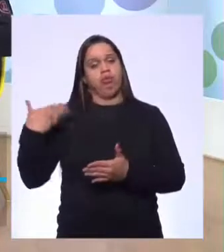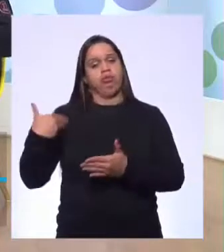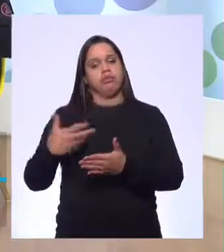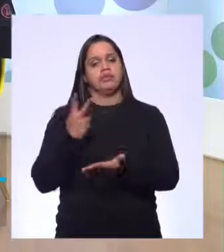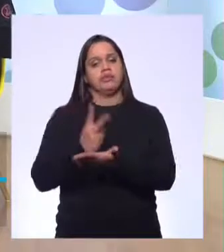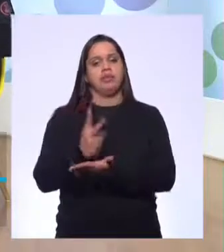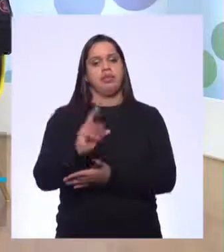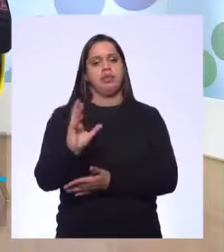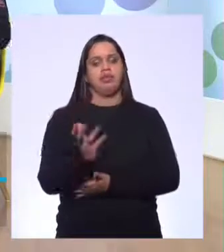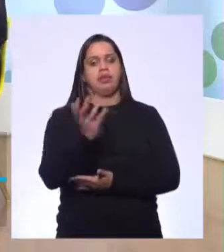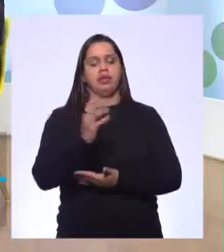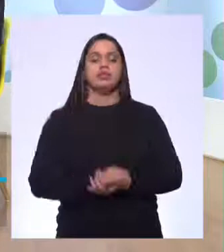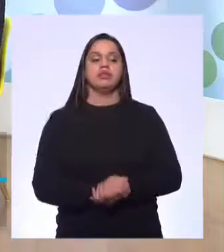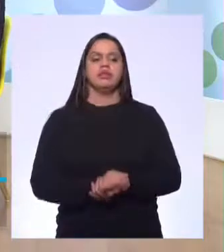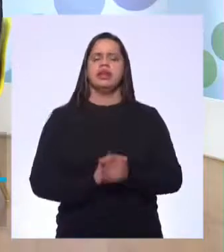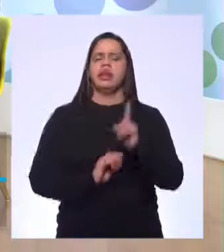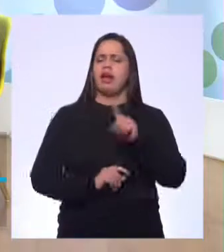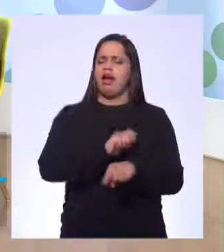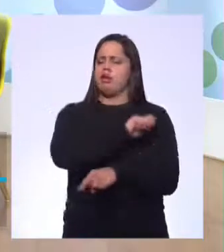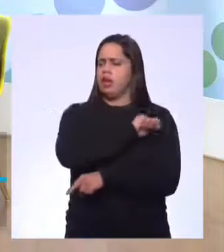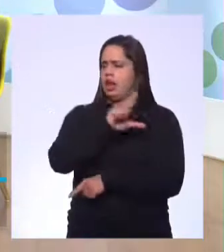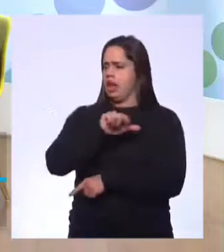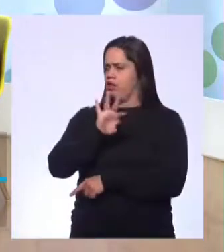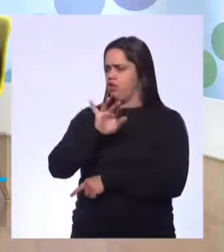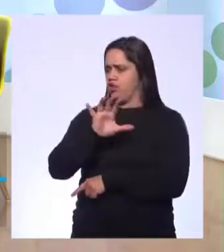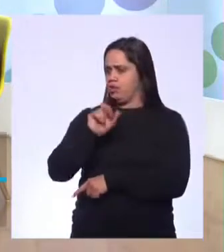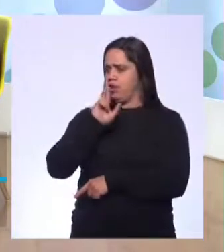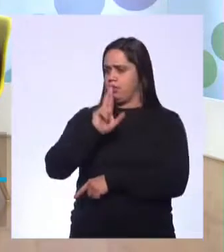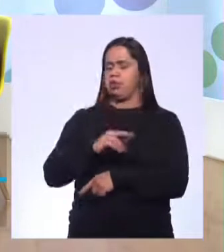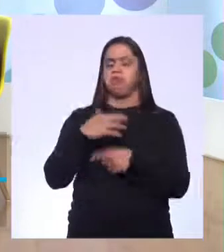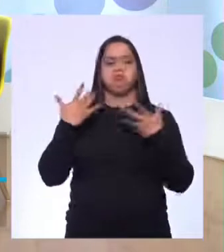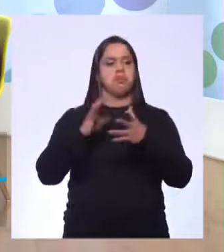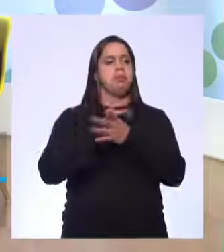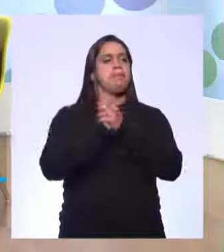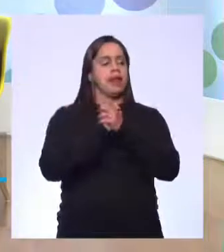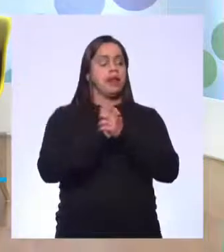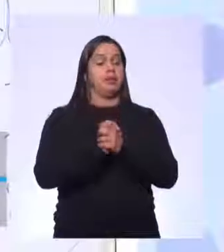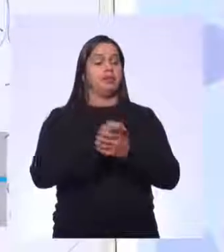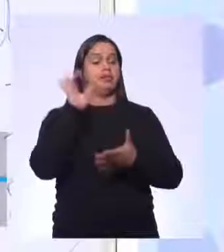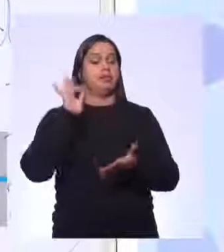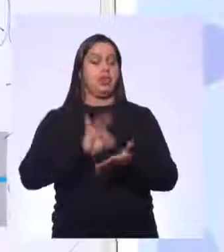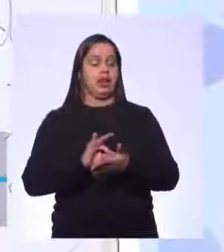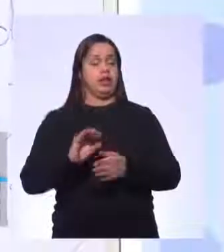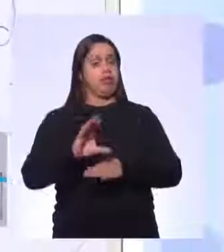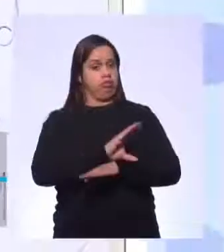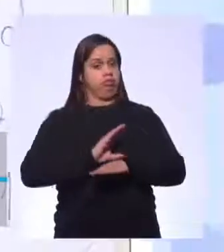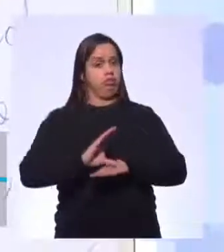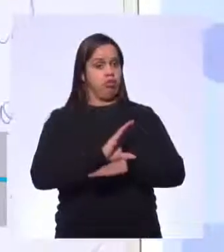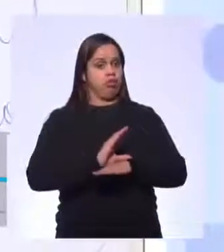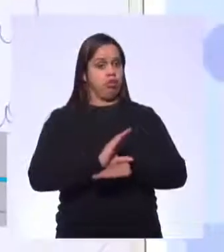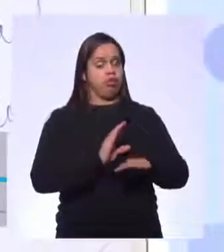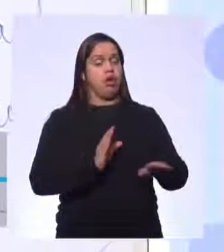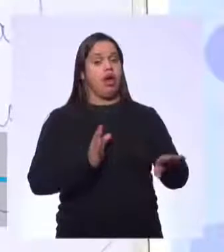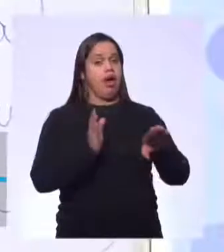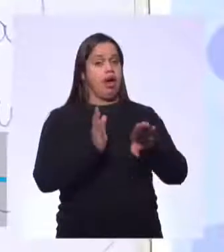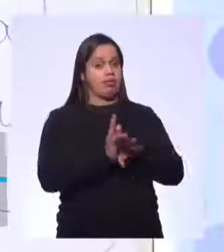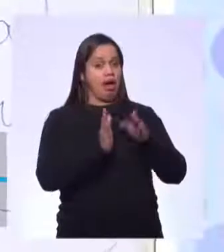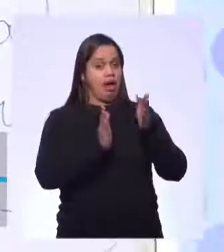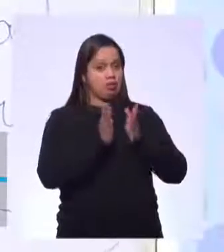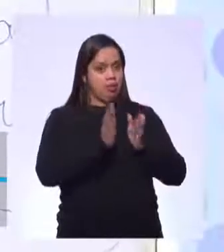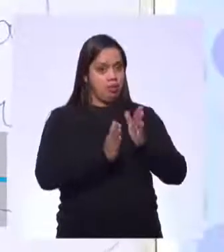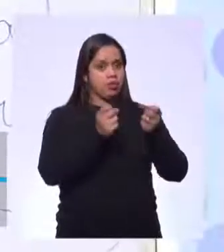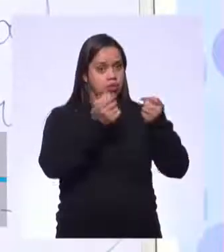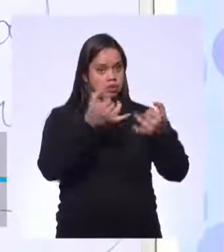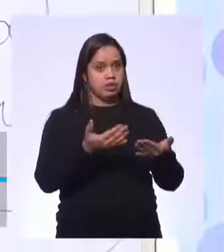Isso. Letícia, parabéns. Exatamente. A Constituição, até esse momento, né, do que eu estou explicando para